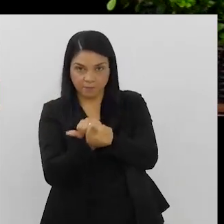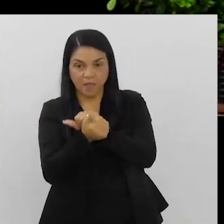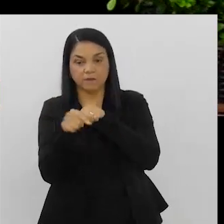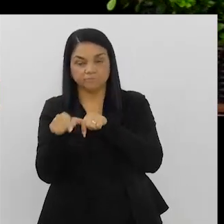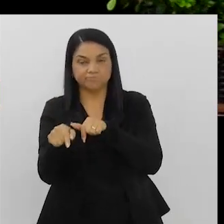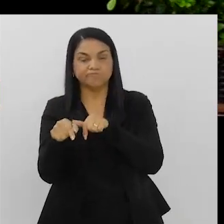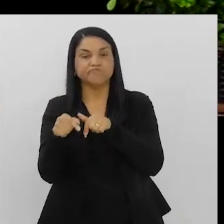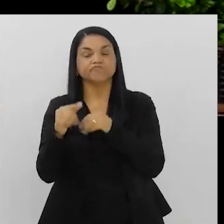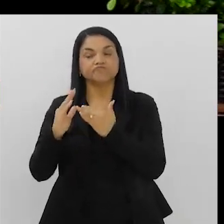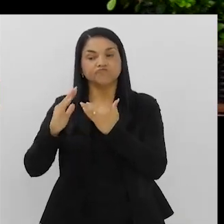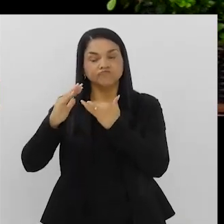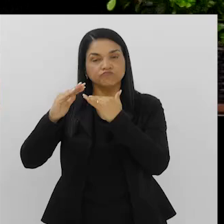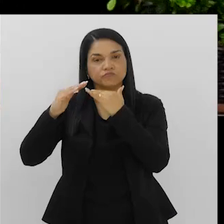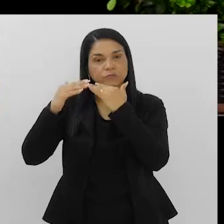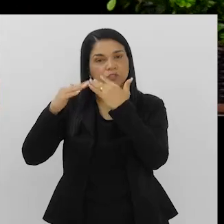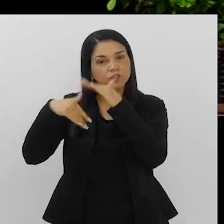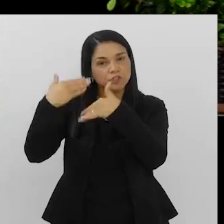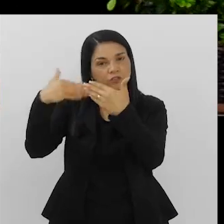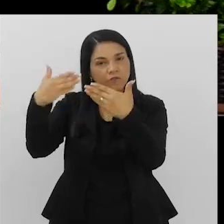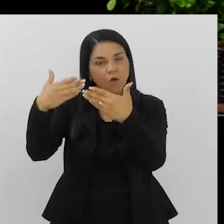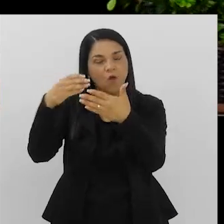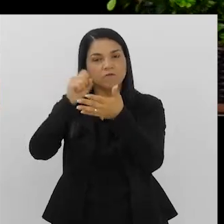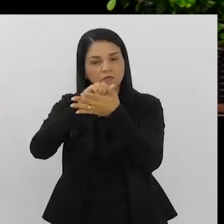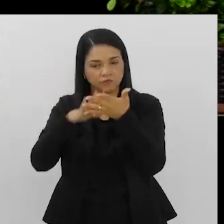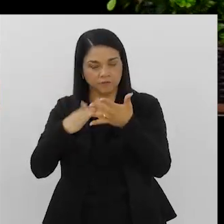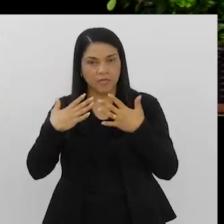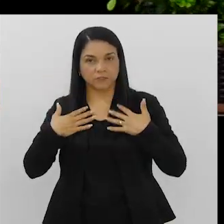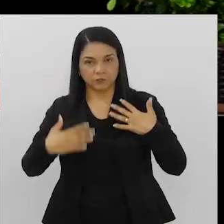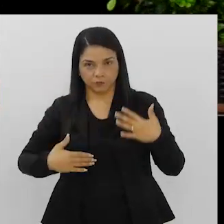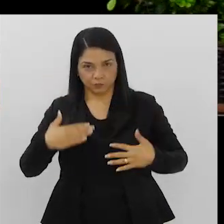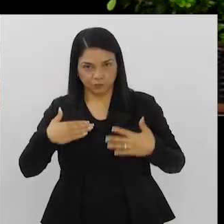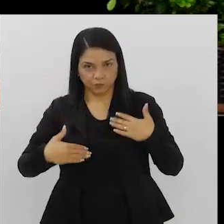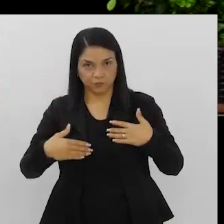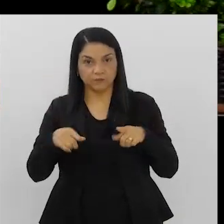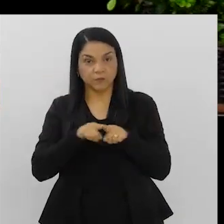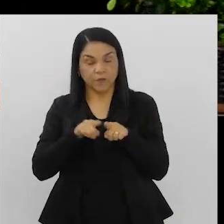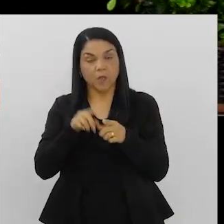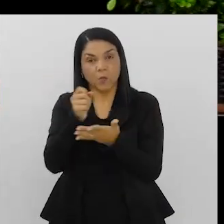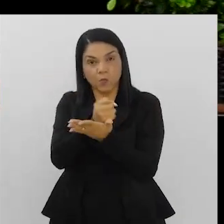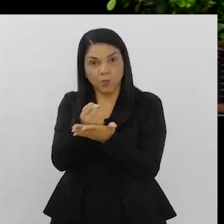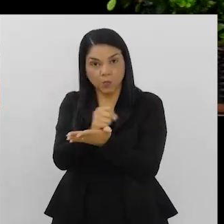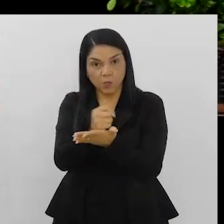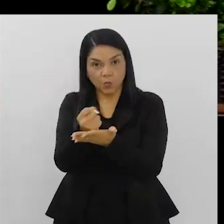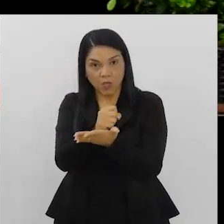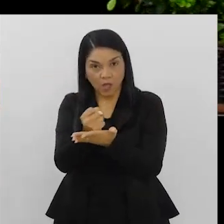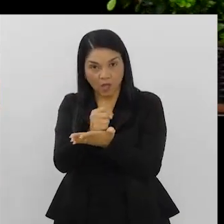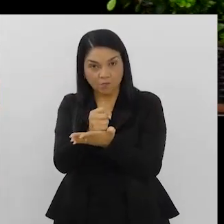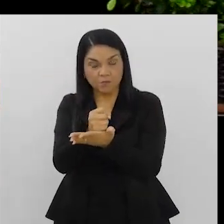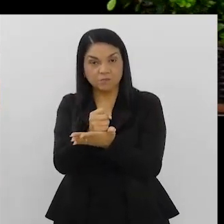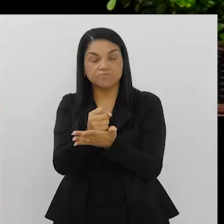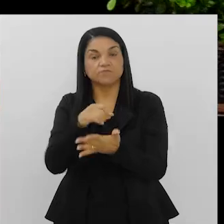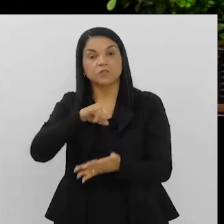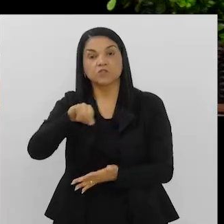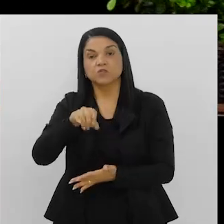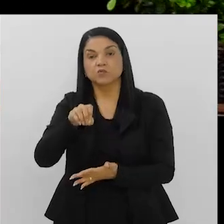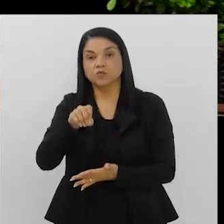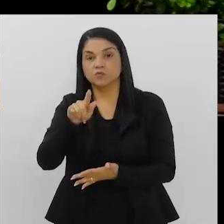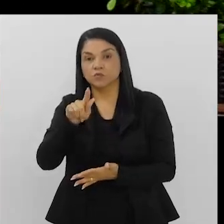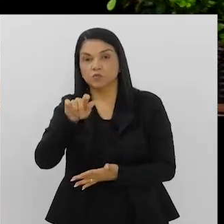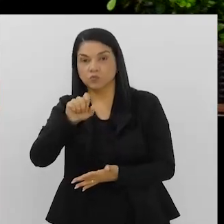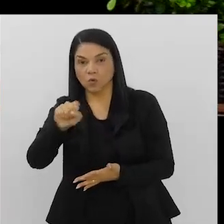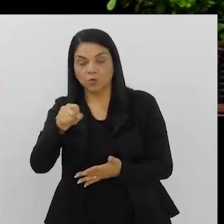ali, né, de forma as atividades físicas. O próprio Exer Games, que são jogos, mas